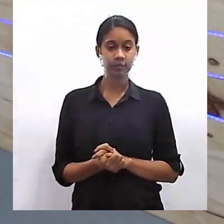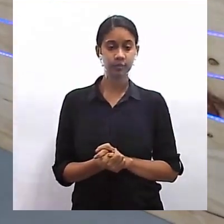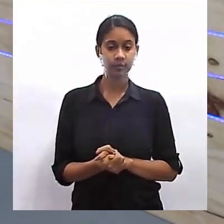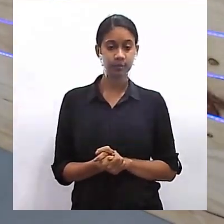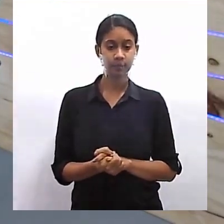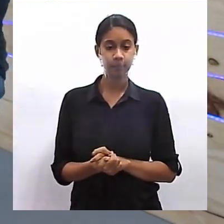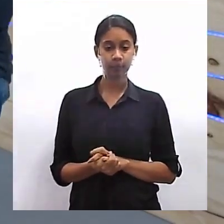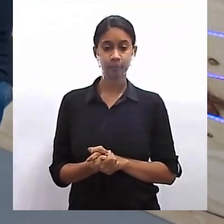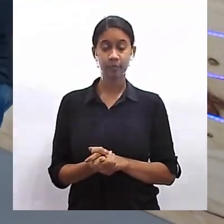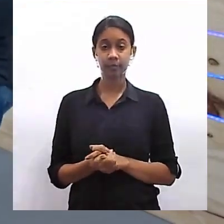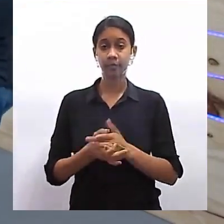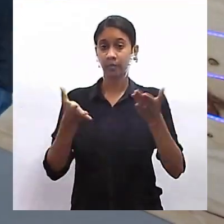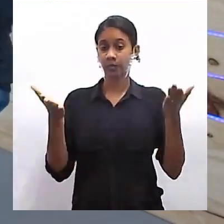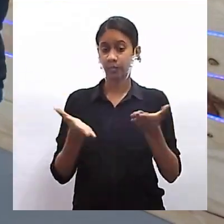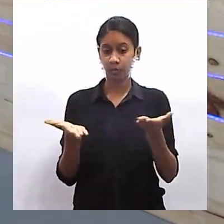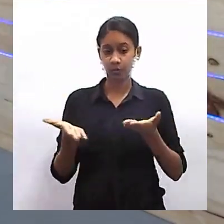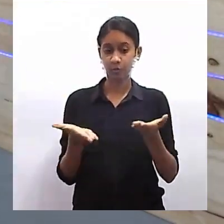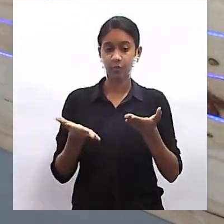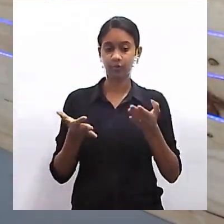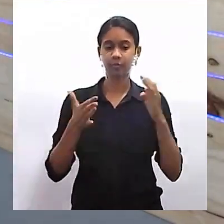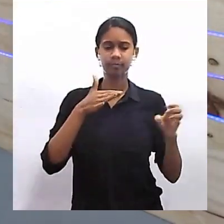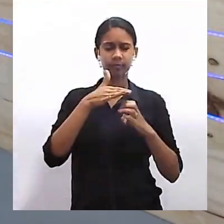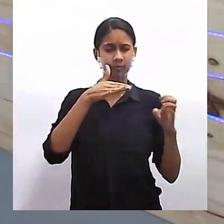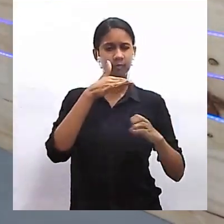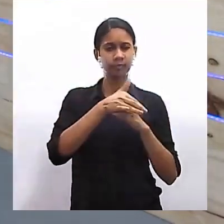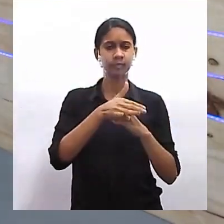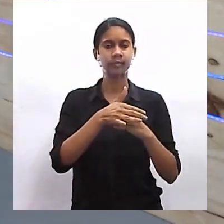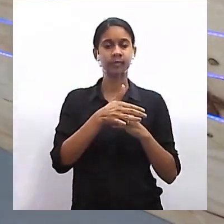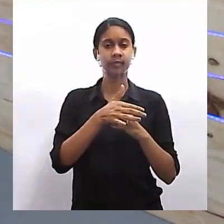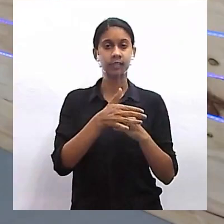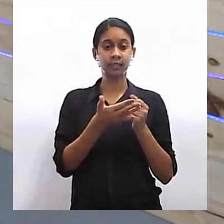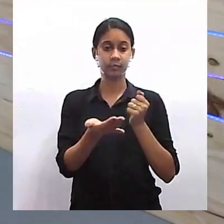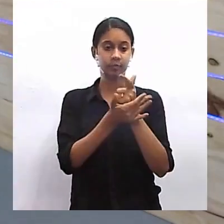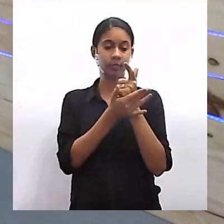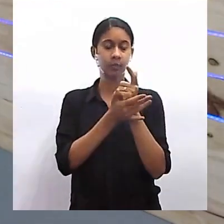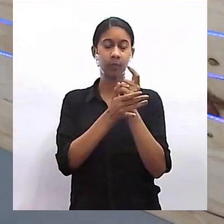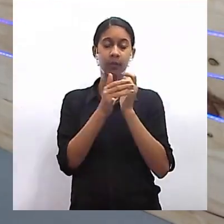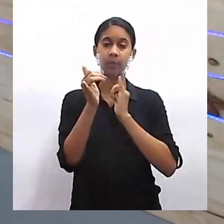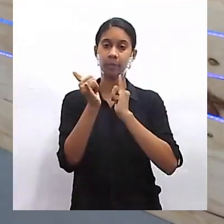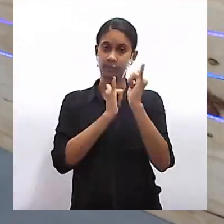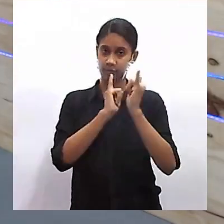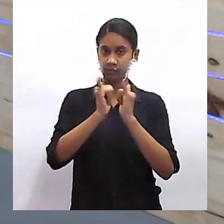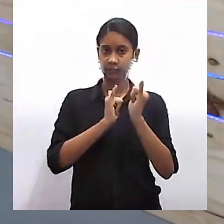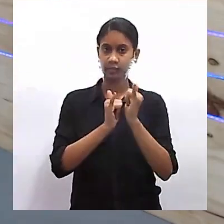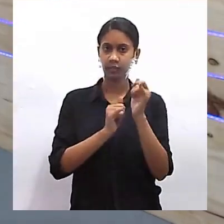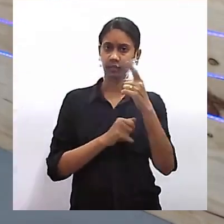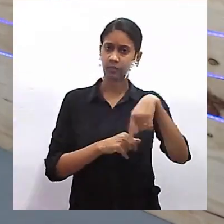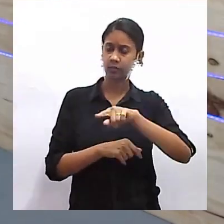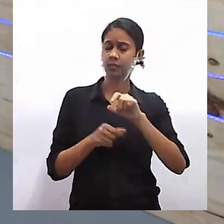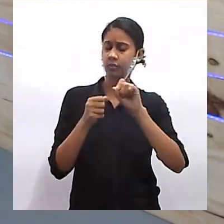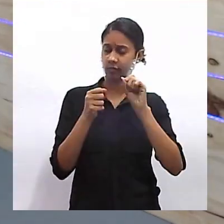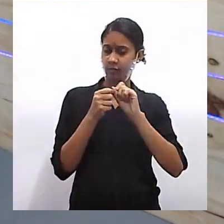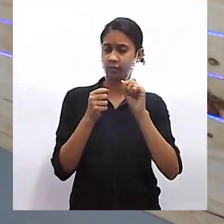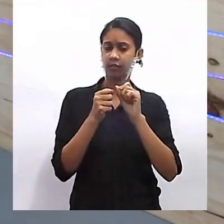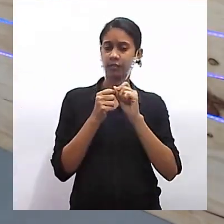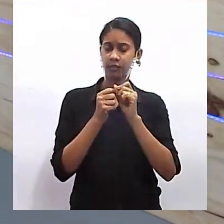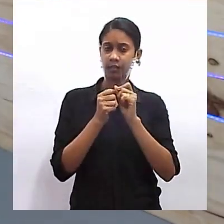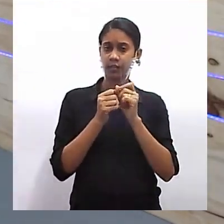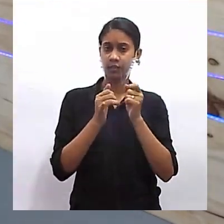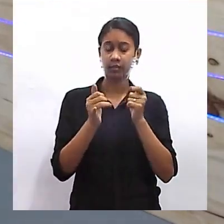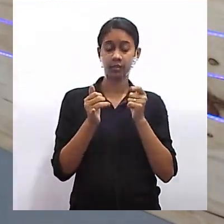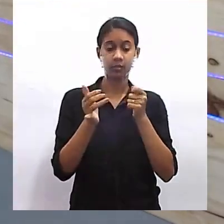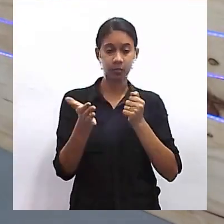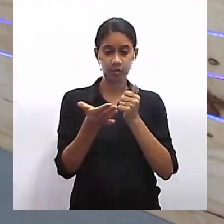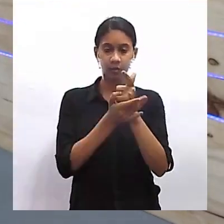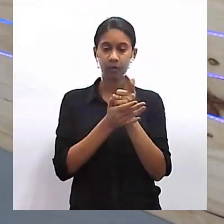atualmente as empresas de e-commerce, a gente faz compras pela internet, né? Atualmente você faz uma compra, você consegue acompanhar ela online. Isso, muito bom.